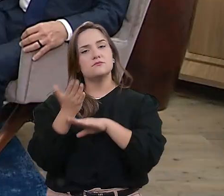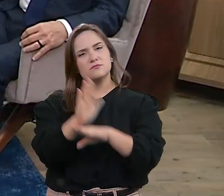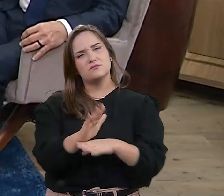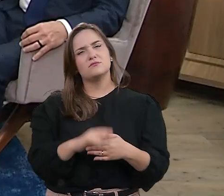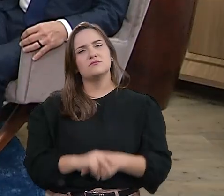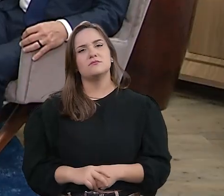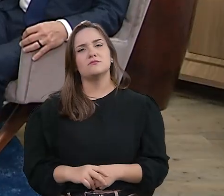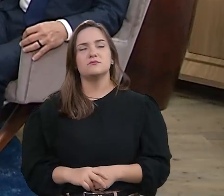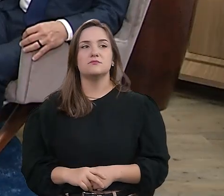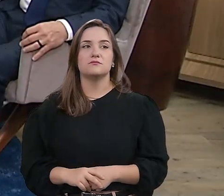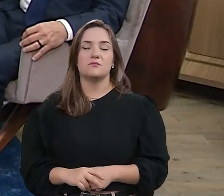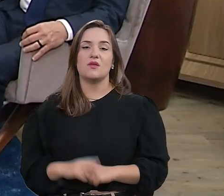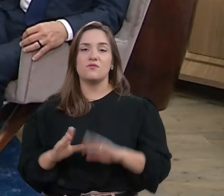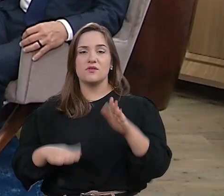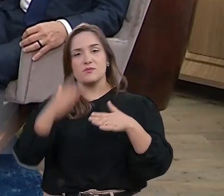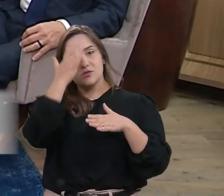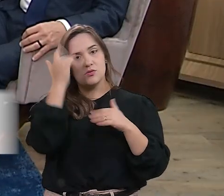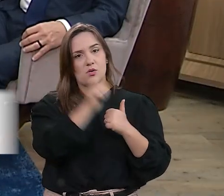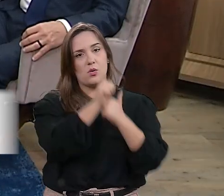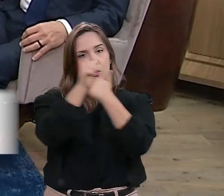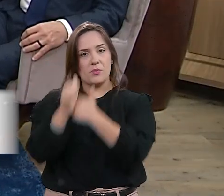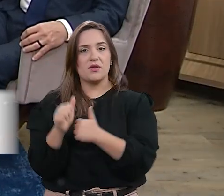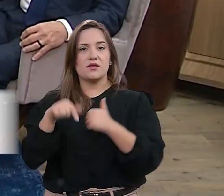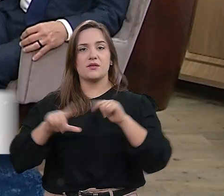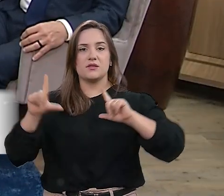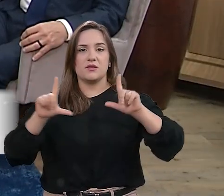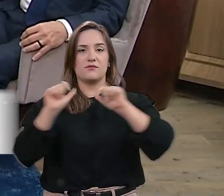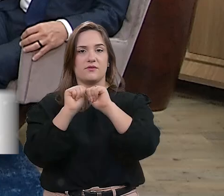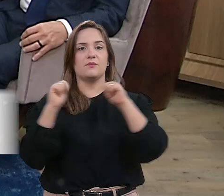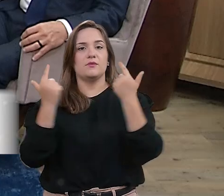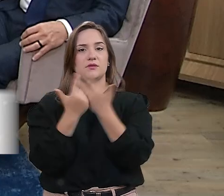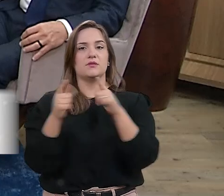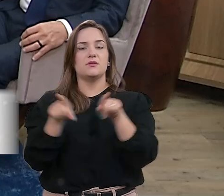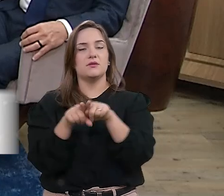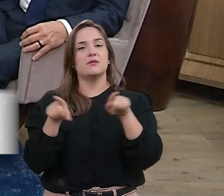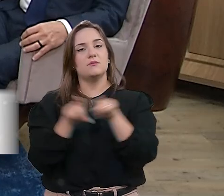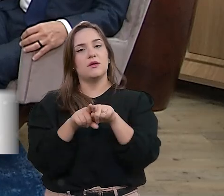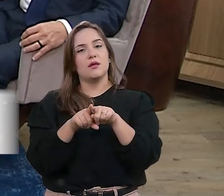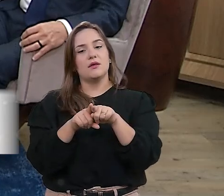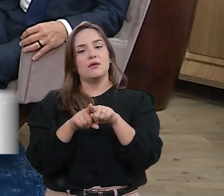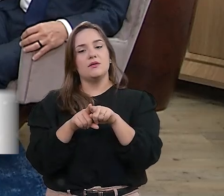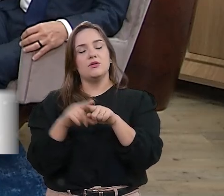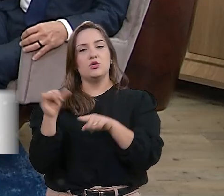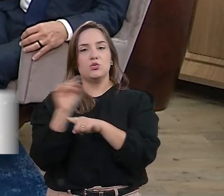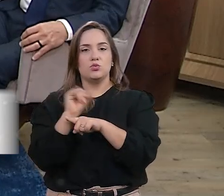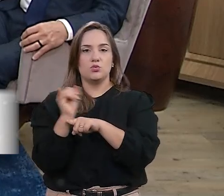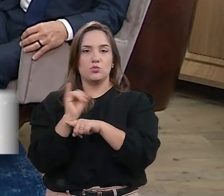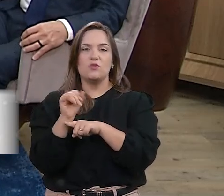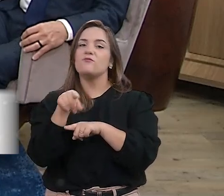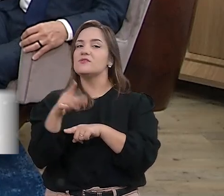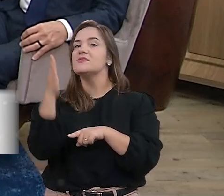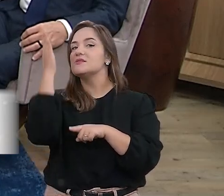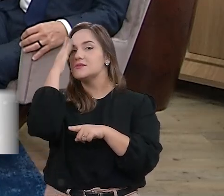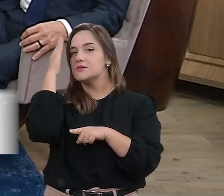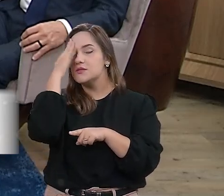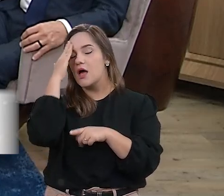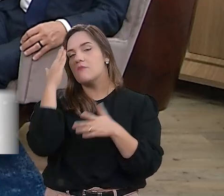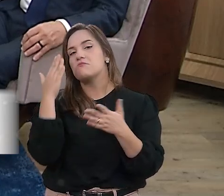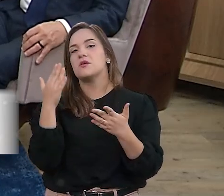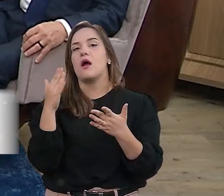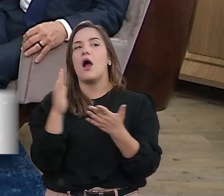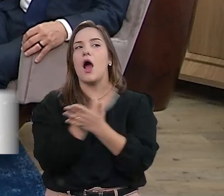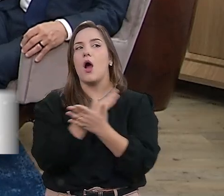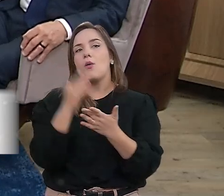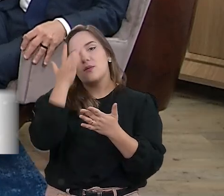Com certeza, as pessoas estão acompanhando a gente aqui pela TV Assembleia e também pelo nosso canal de YouTube, conhecem alguém que tem, né,